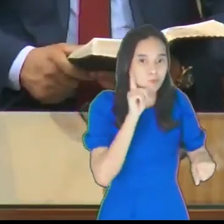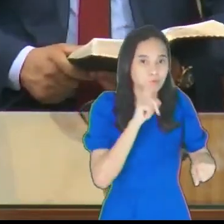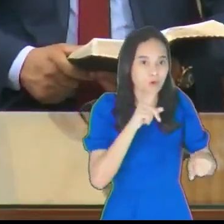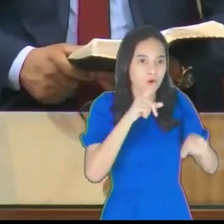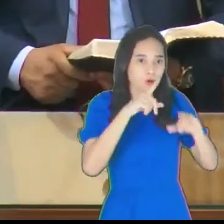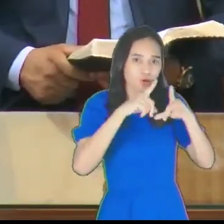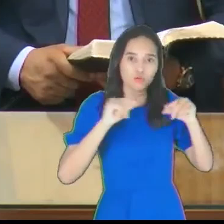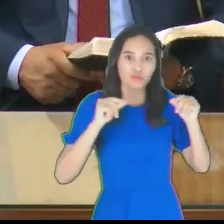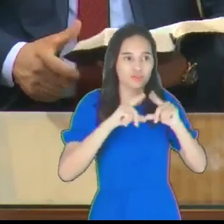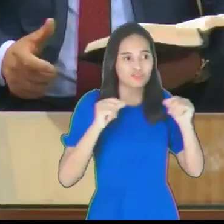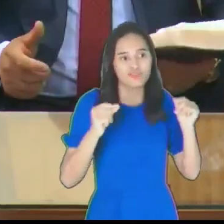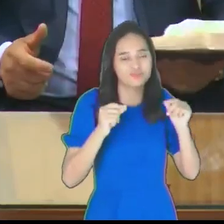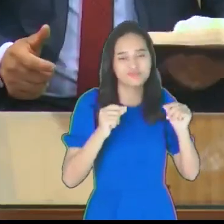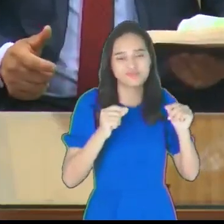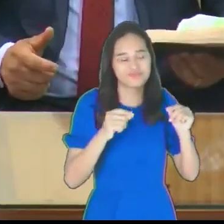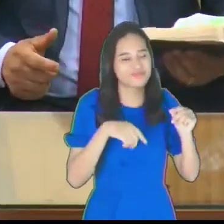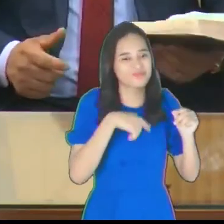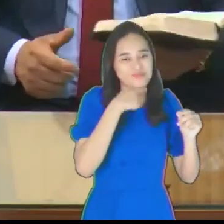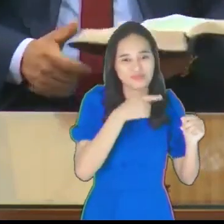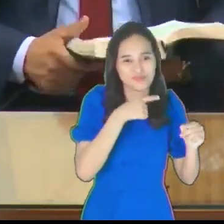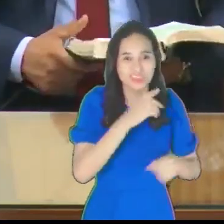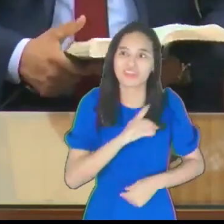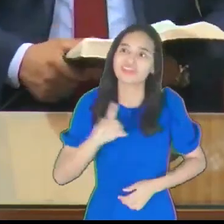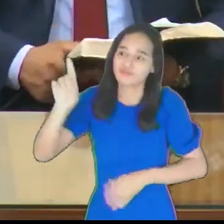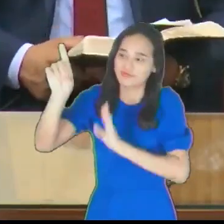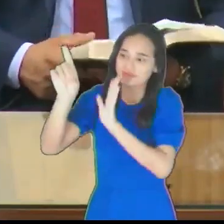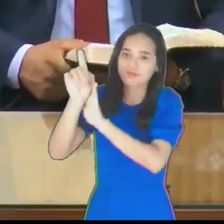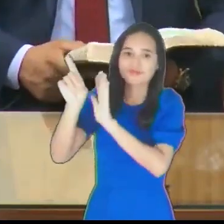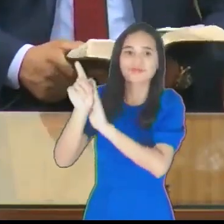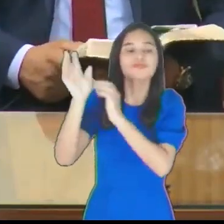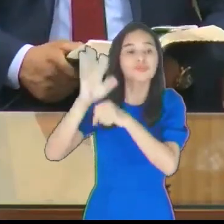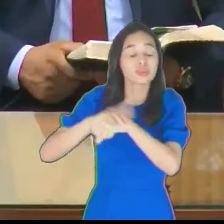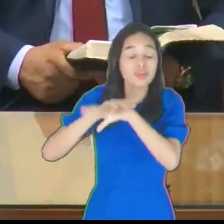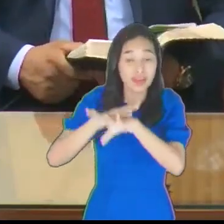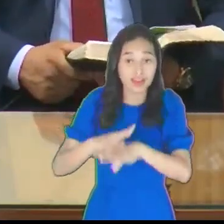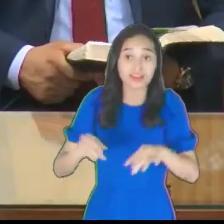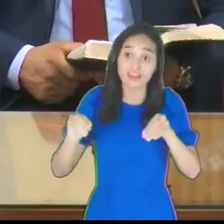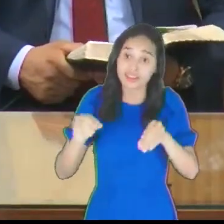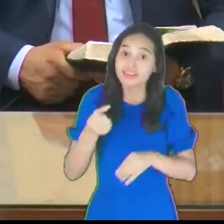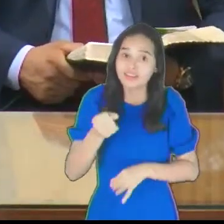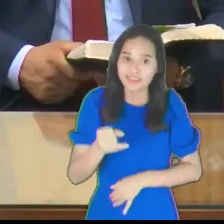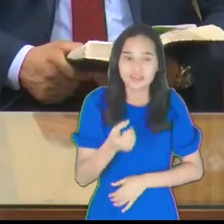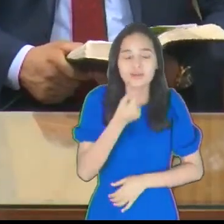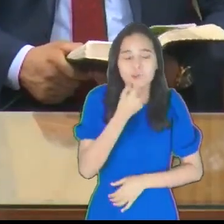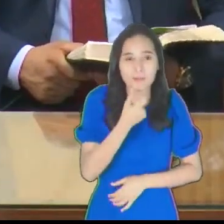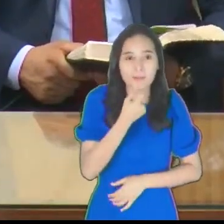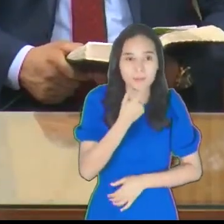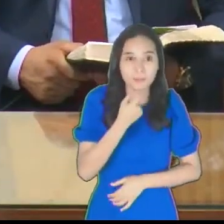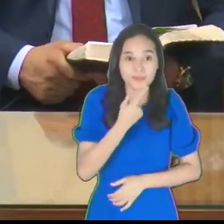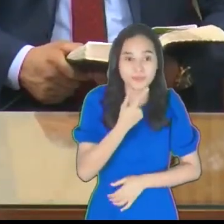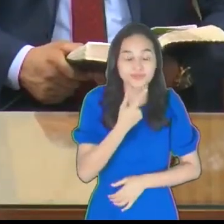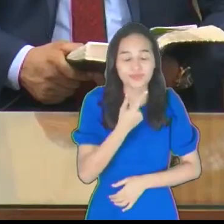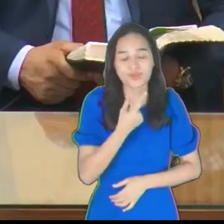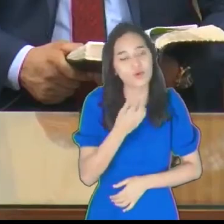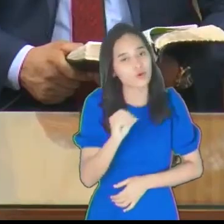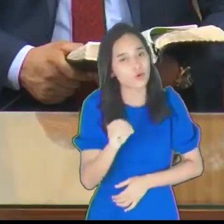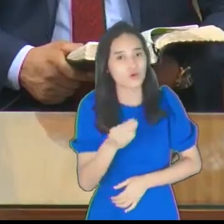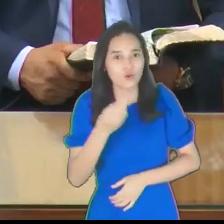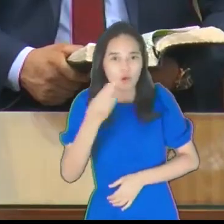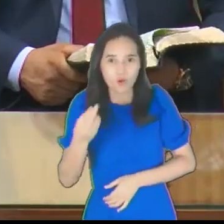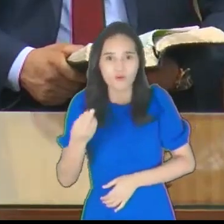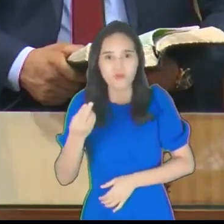Senhor, louvado seja Deus. Mesmo que você tenha tomado remédio, mesmo que você tenha passado uma pasta de